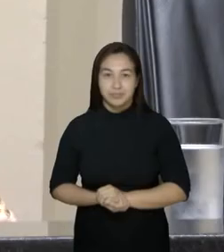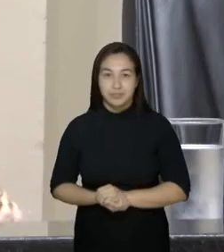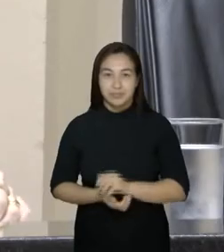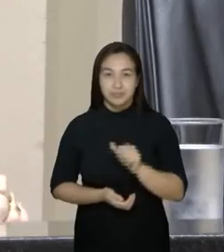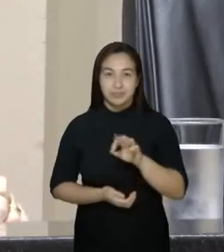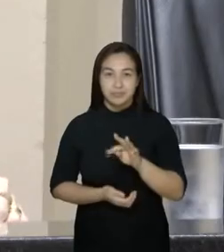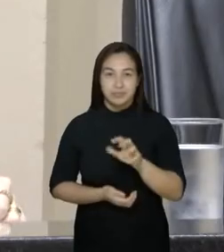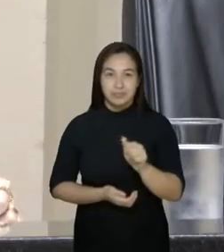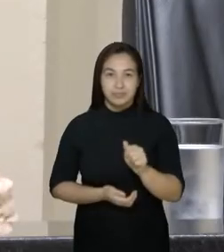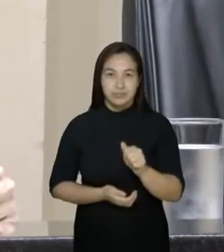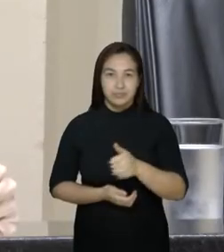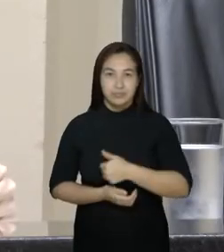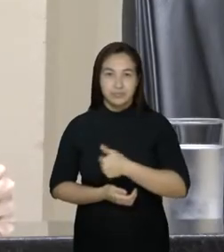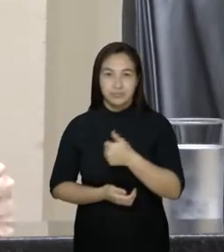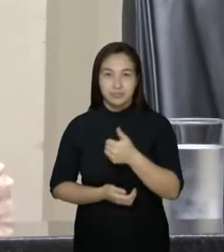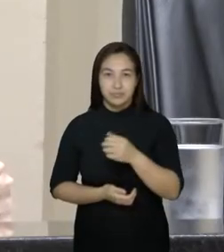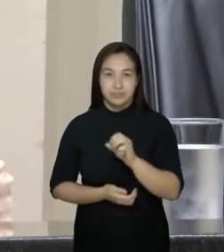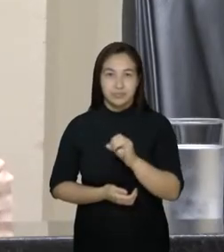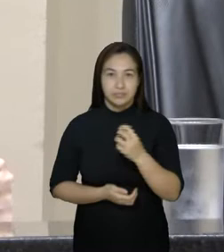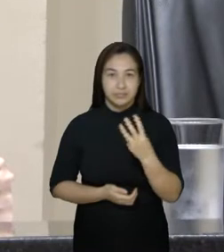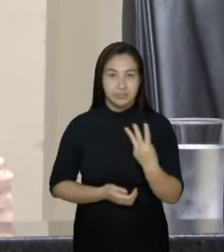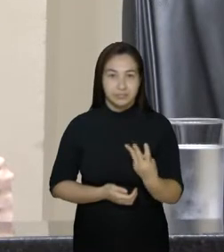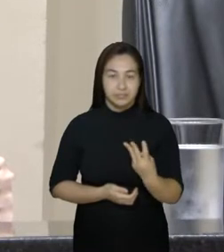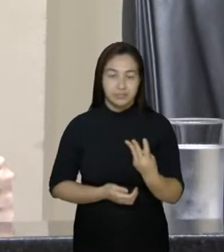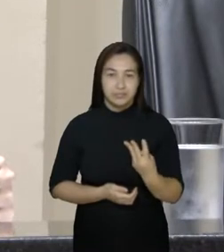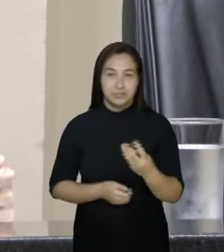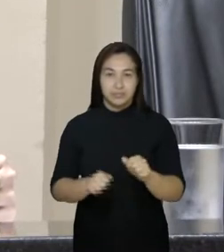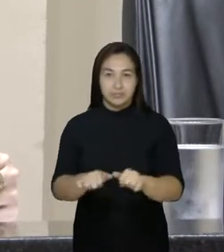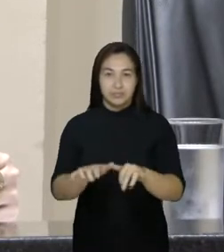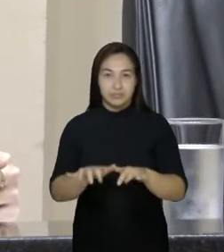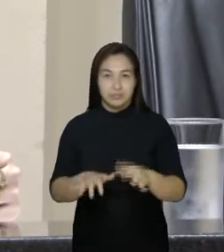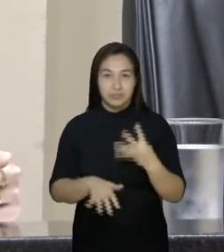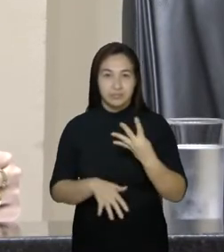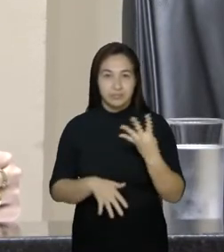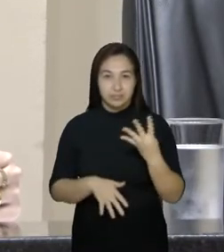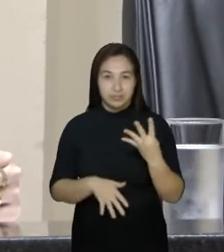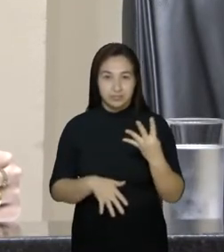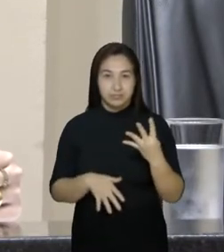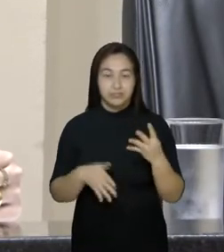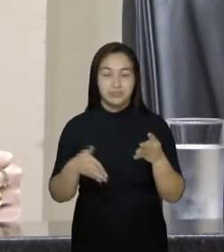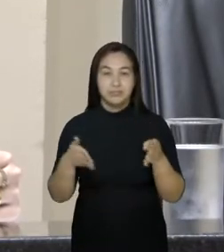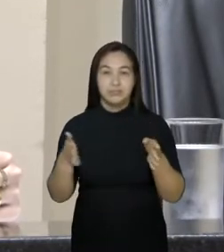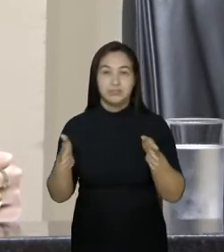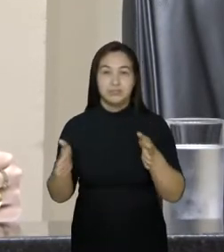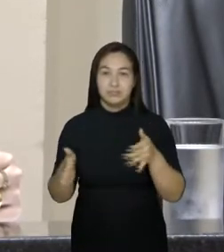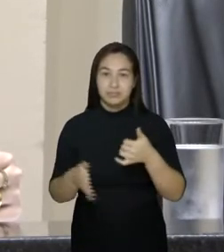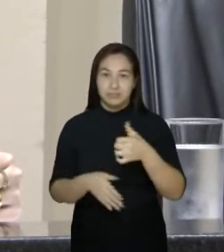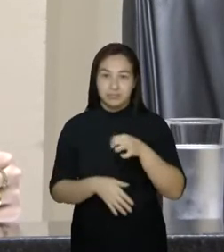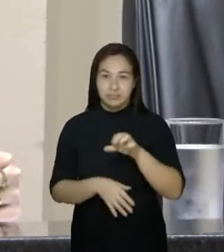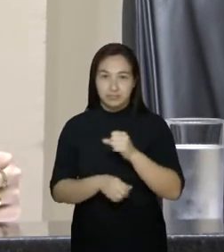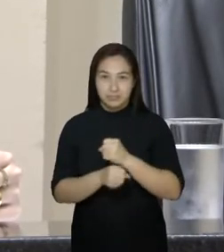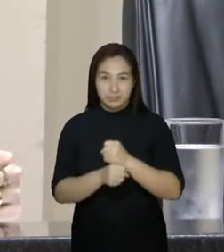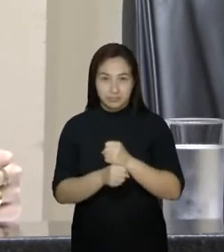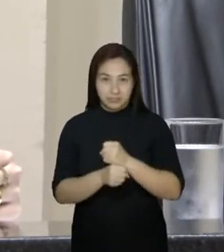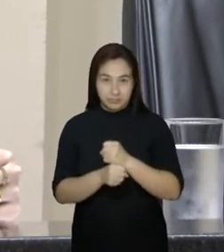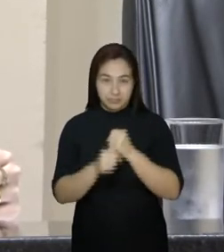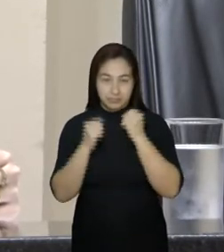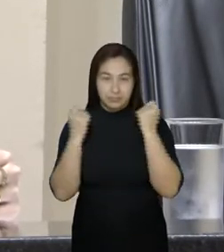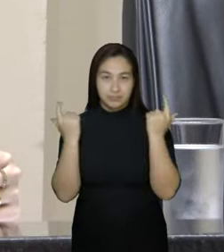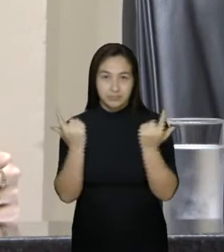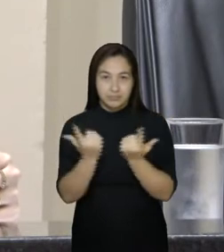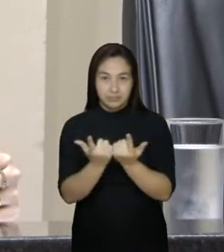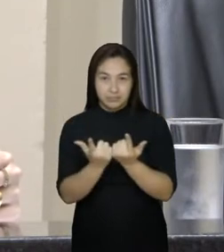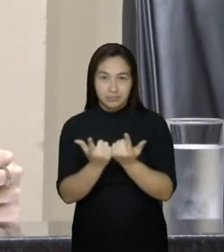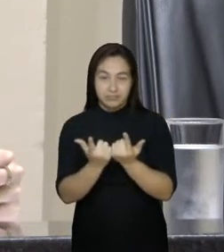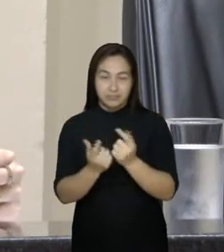Ata da 103ª Sessão Ordinária da 4ª Sessão Legislativa da 19ª Legislatura da Assembleia Legislativa do Estado de